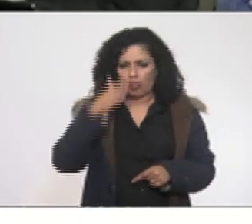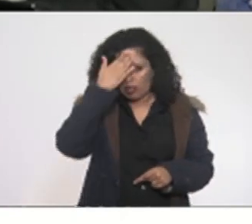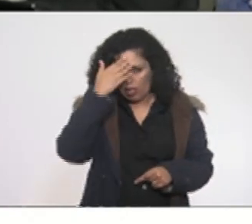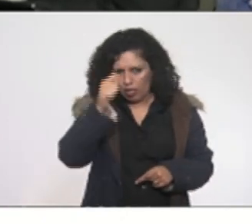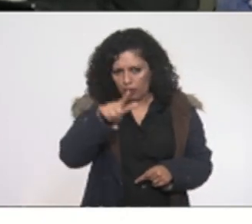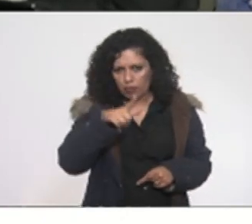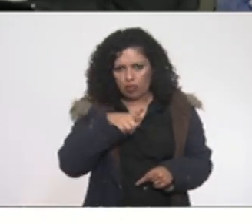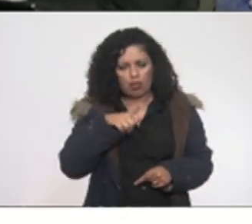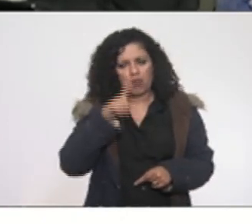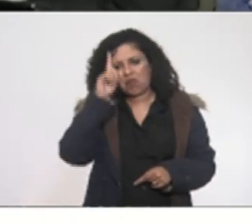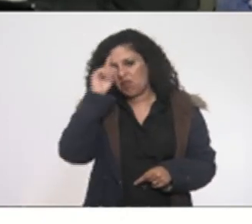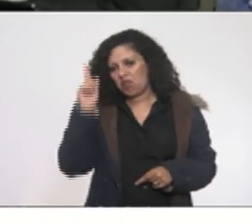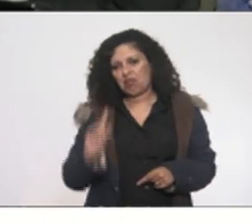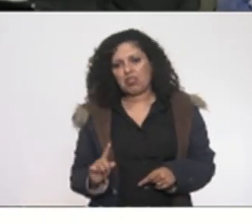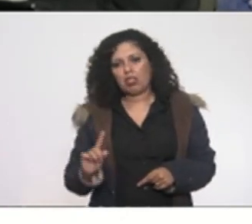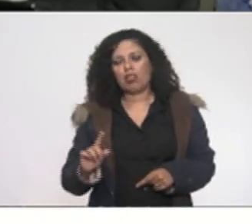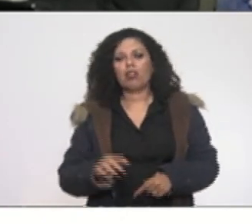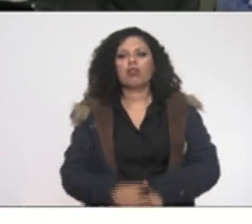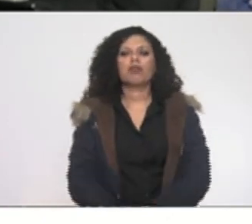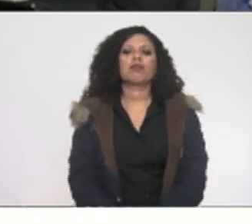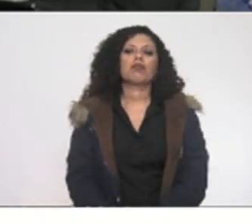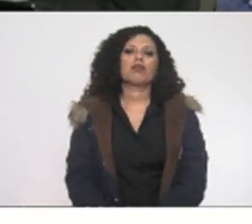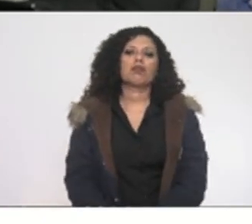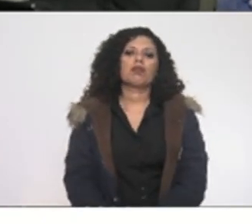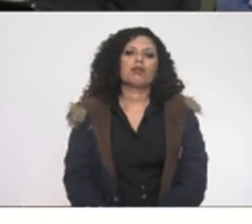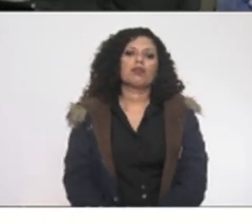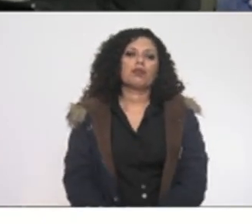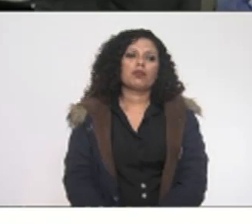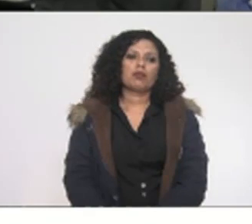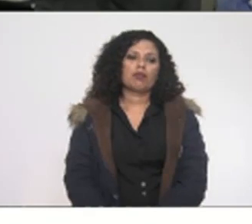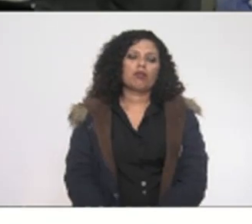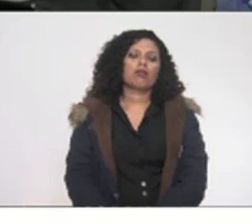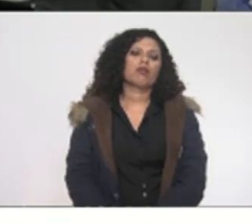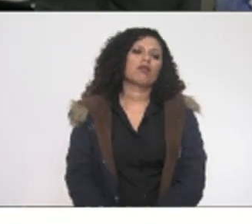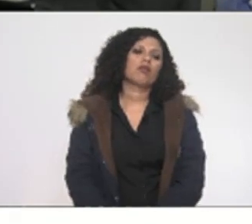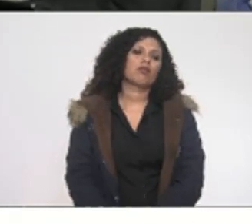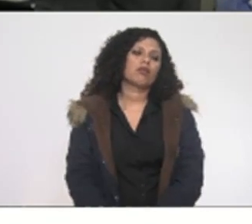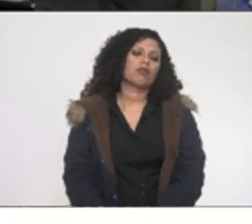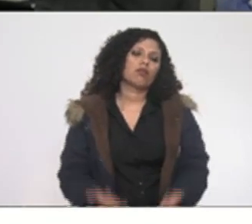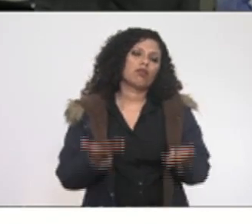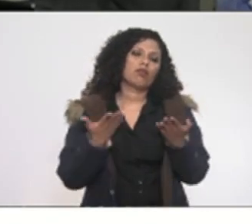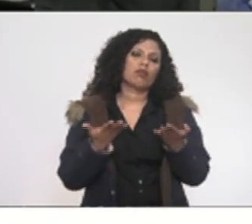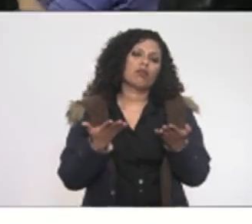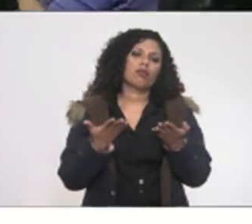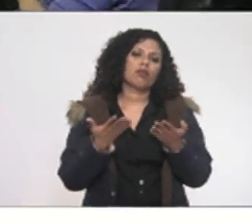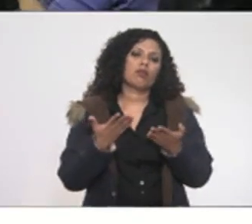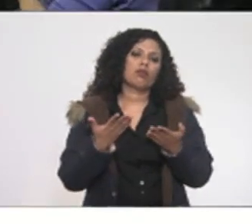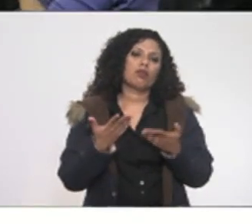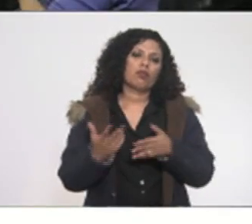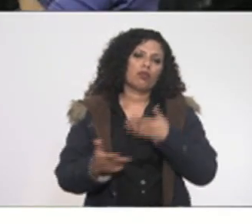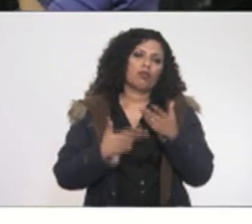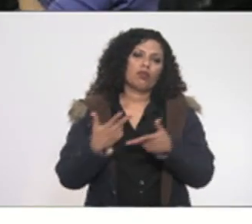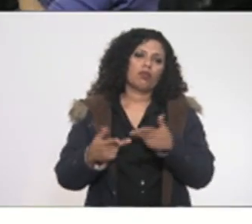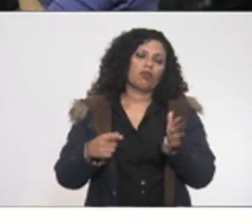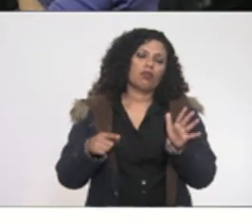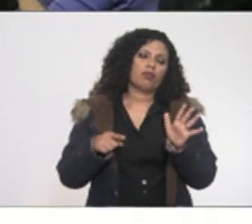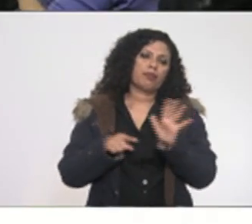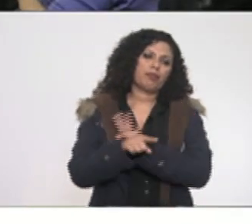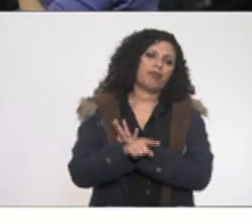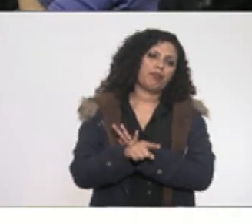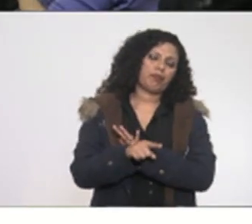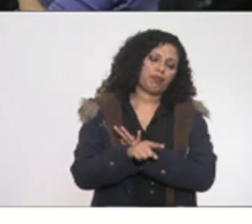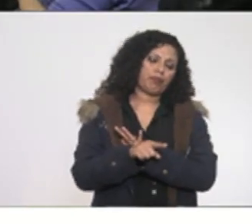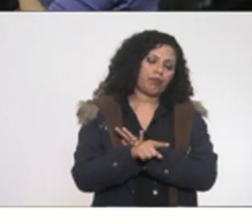dizer? Eu não sei responder esse assunto. Não é da minha área, eu não sei. Eu queria sugerir, a pergunta do deputado Rodrigo Bacelar é